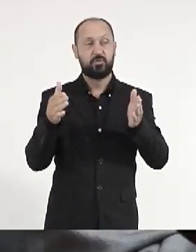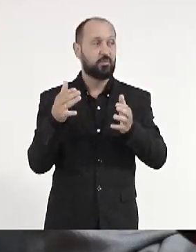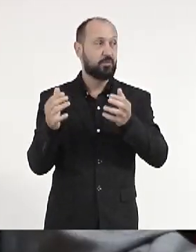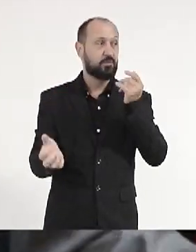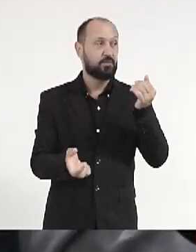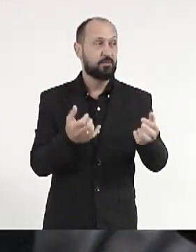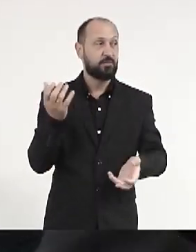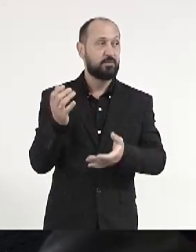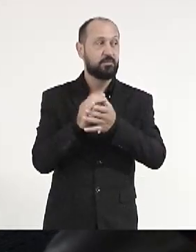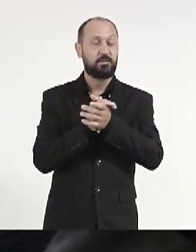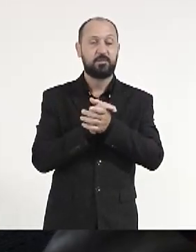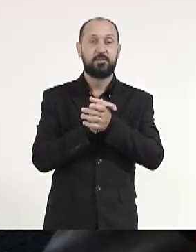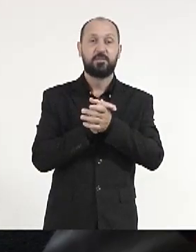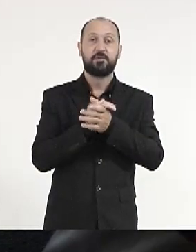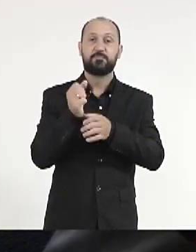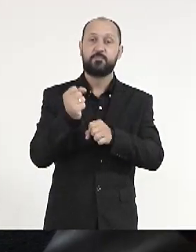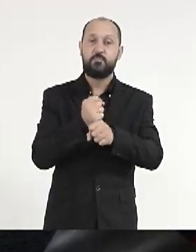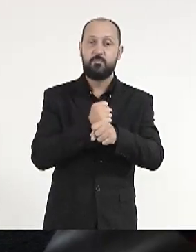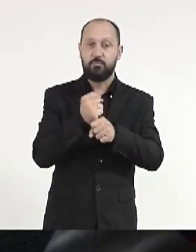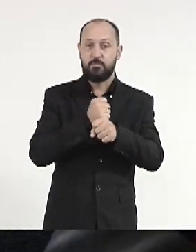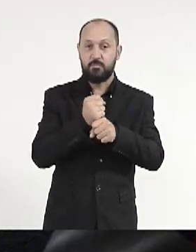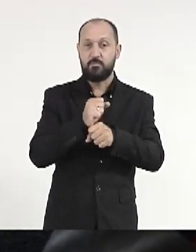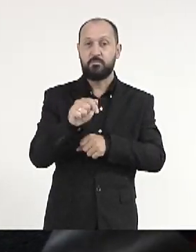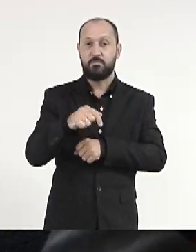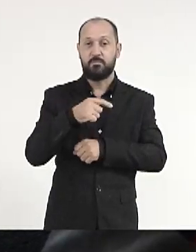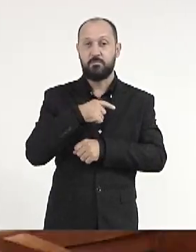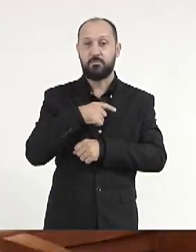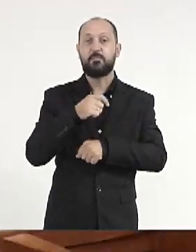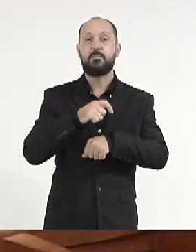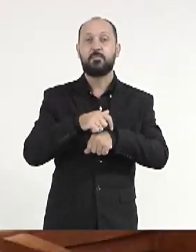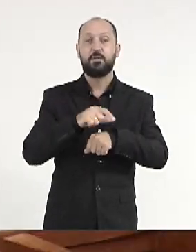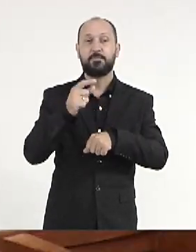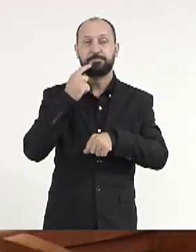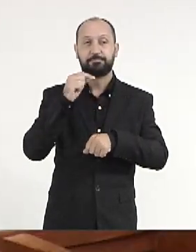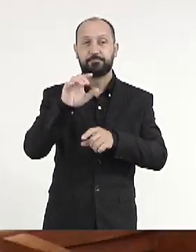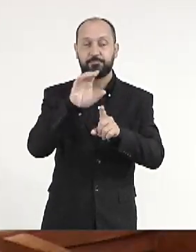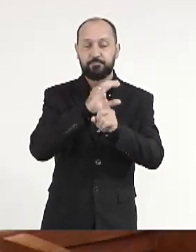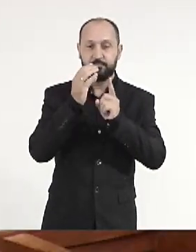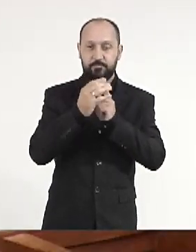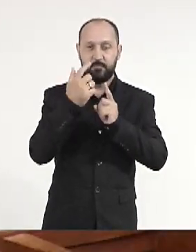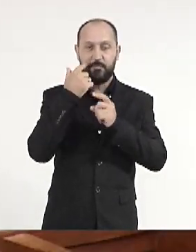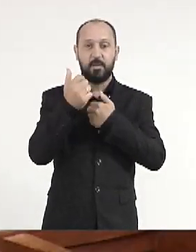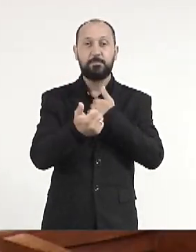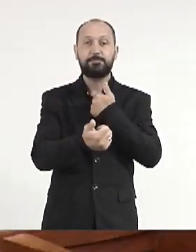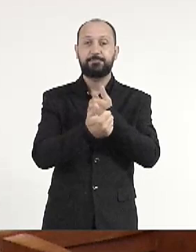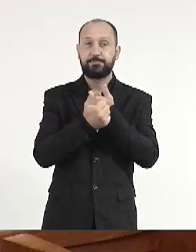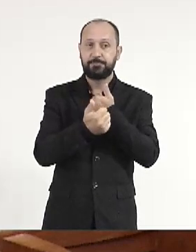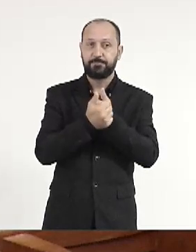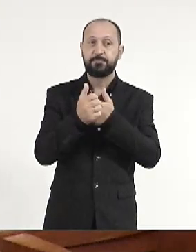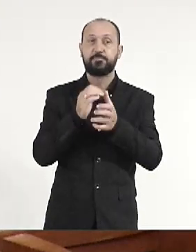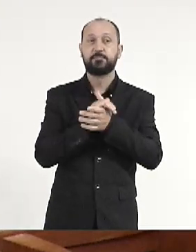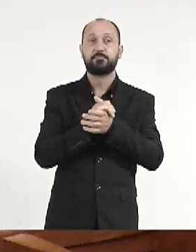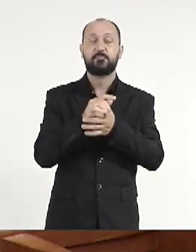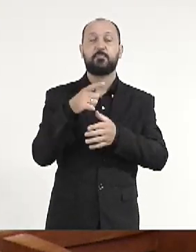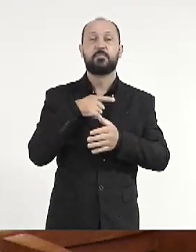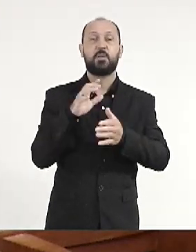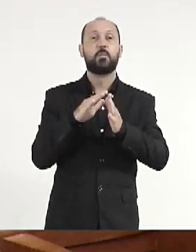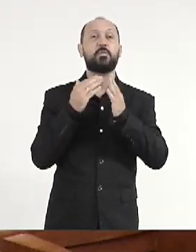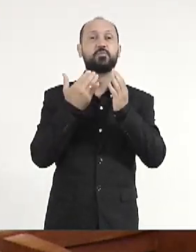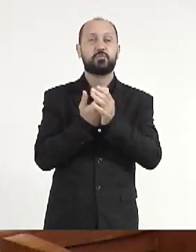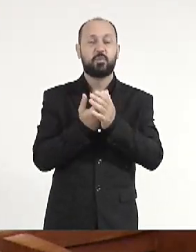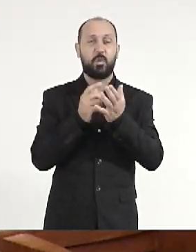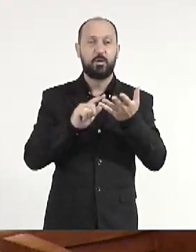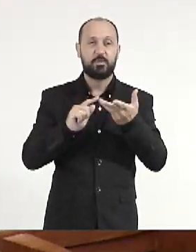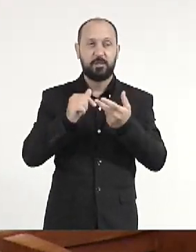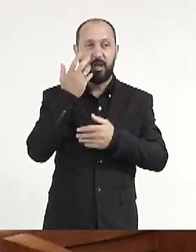fogo. Neste ano em que o fogo estava na comunidade de São Lourenço, chegando também muito perto, tem uma escola com